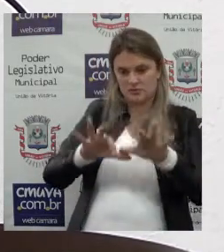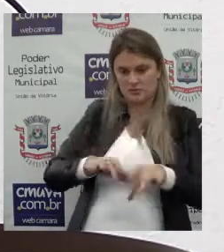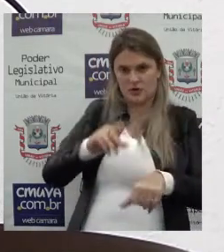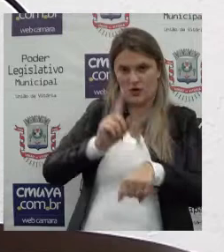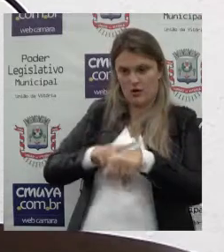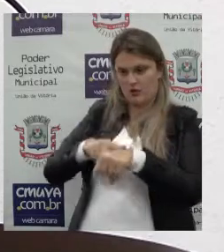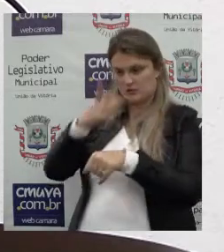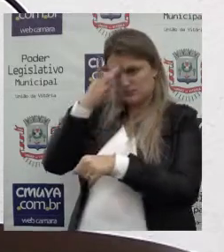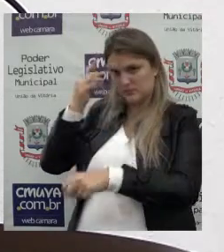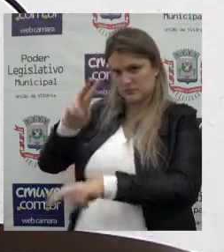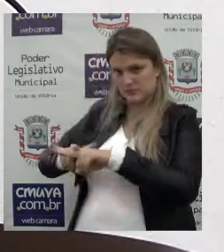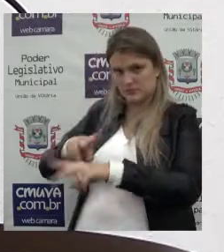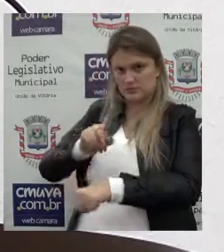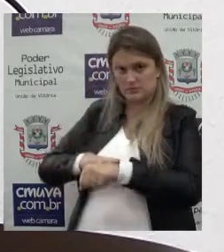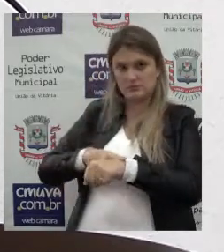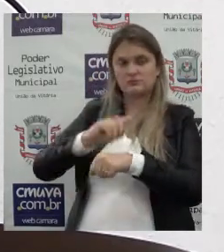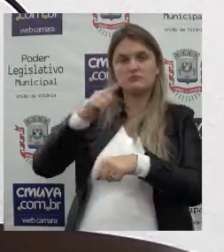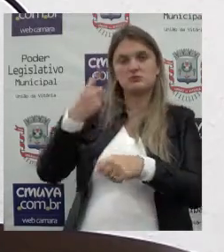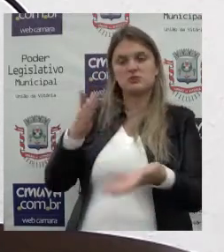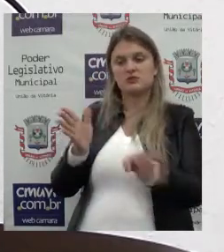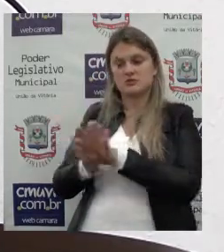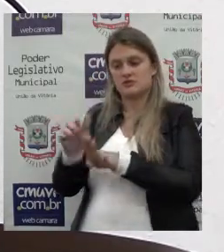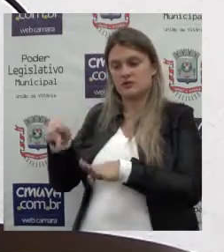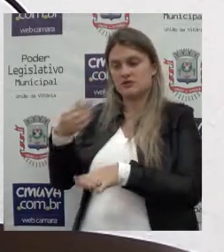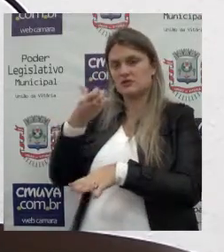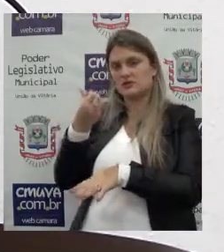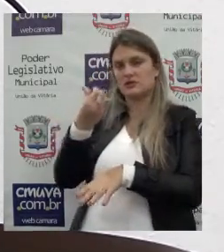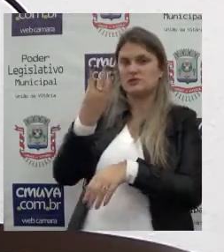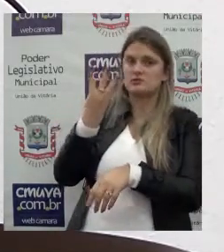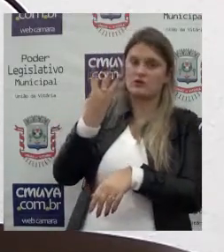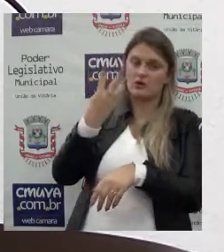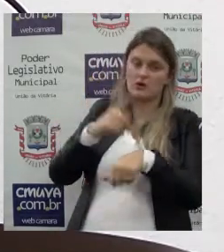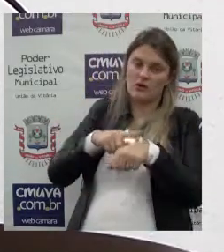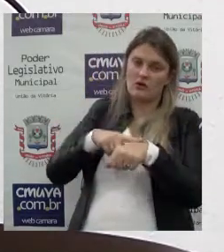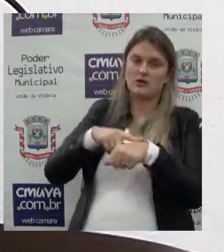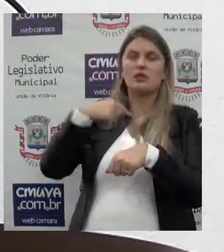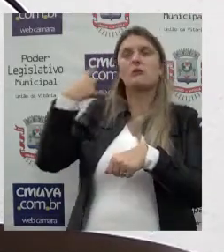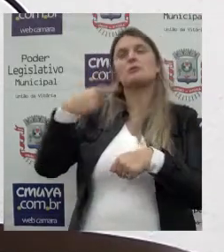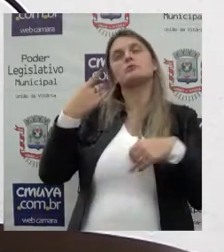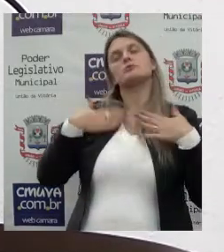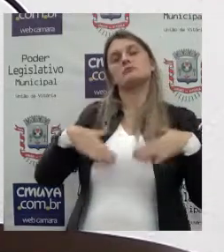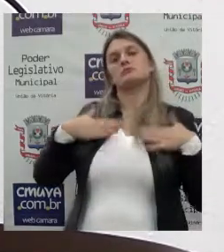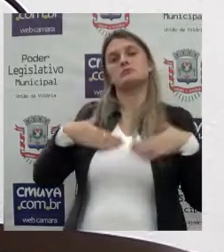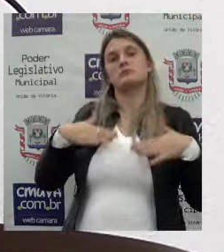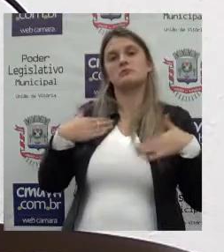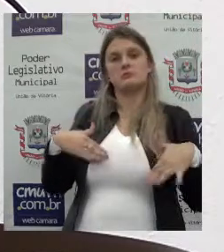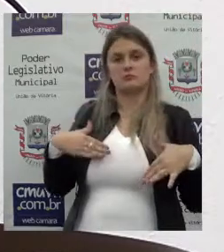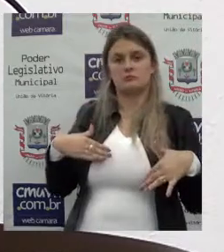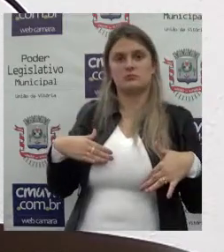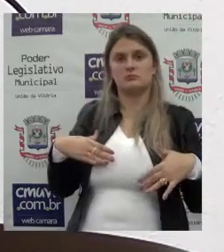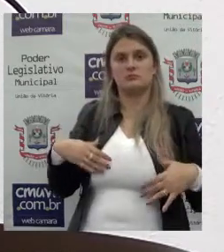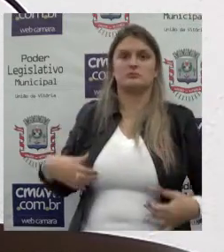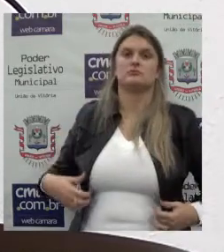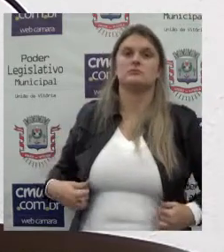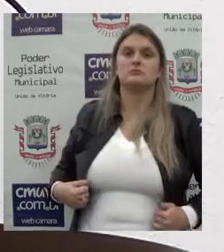o escrivão para lavar o flagrante, que demora mais 4, 5 horas, depois vinha, chegava aqui 6 horas da tarde, 4 horas da tarde, para depois ir